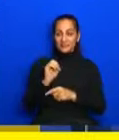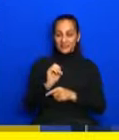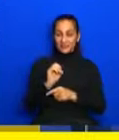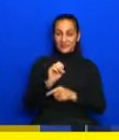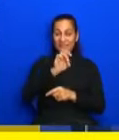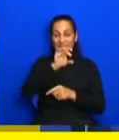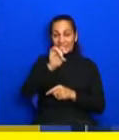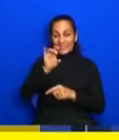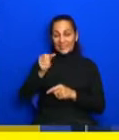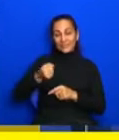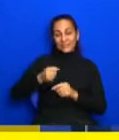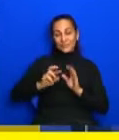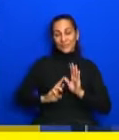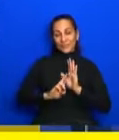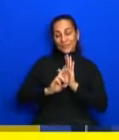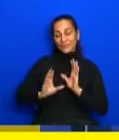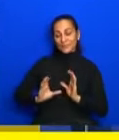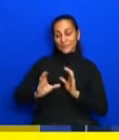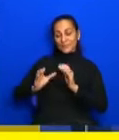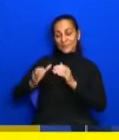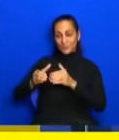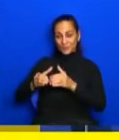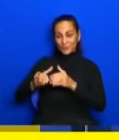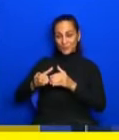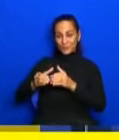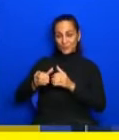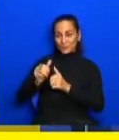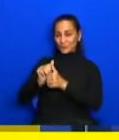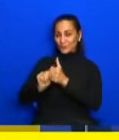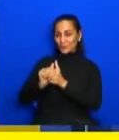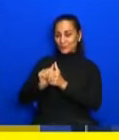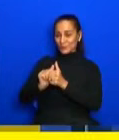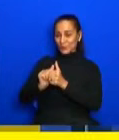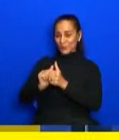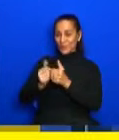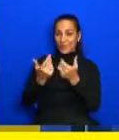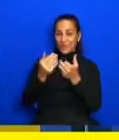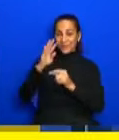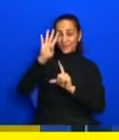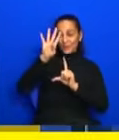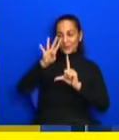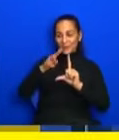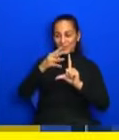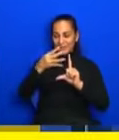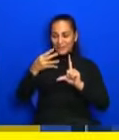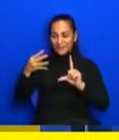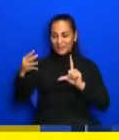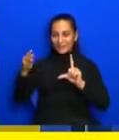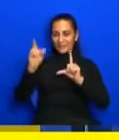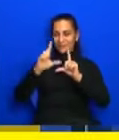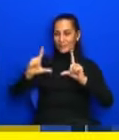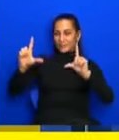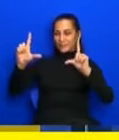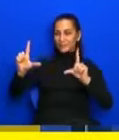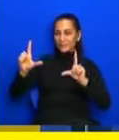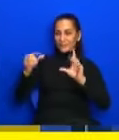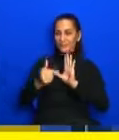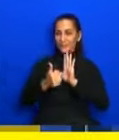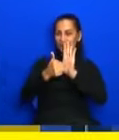80, sendo que cada número corresponde a um time de futebol, conforme a tabela de times exposta no nosso telão de